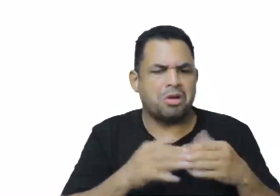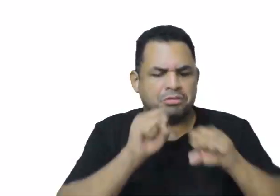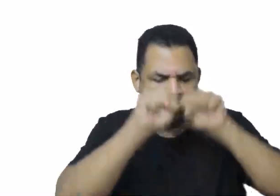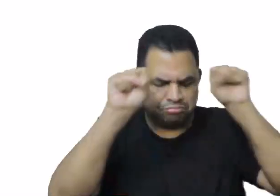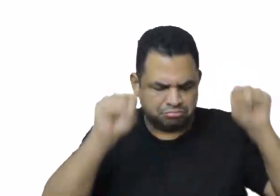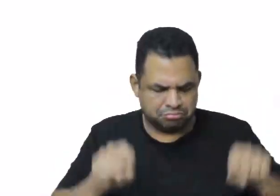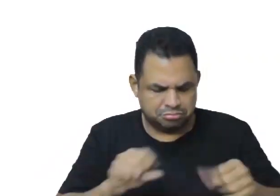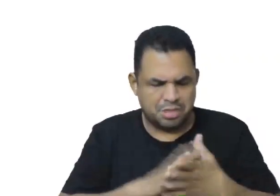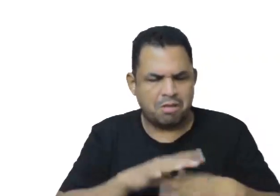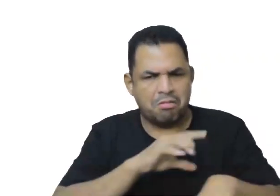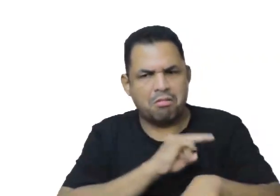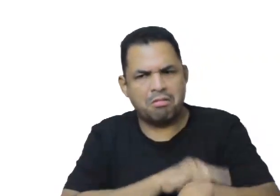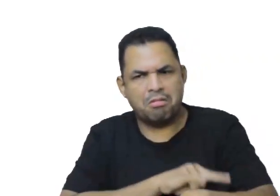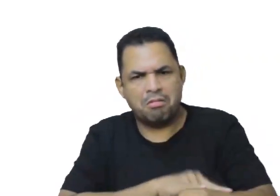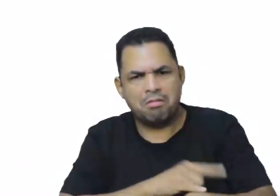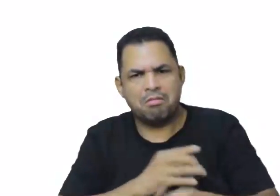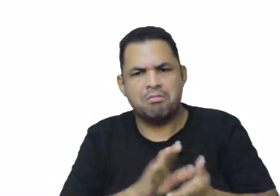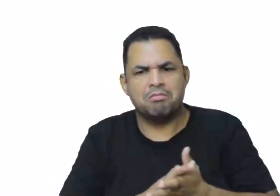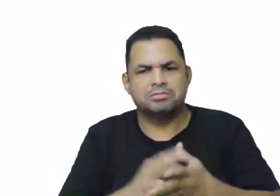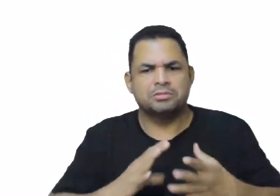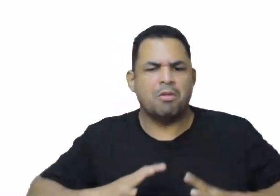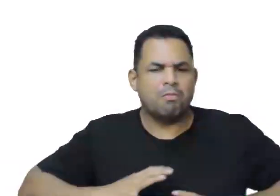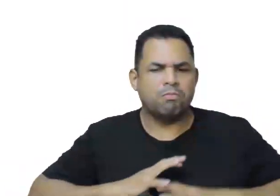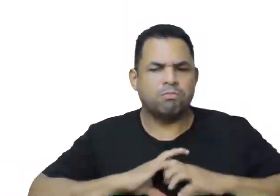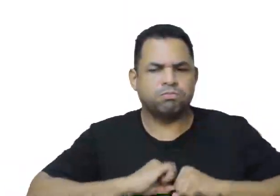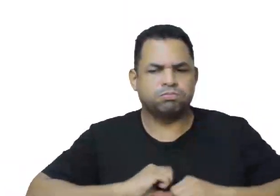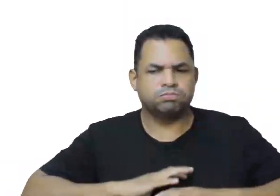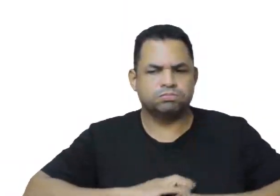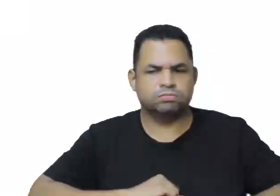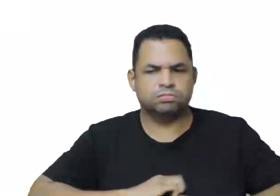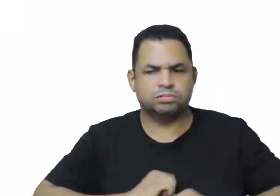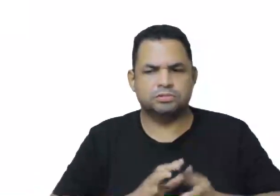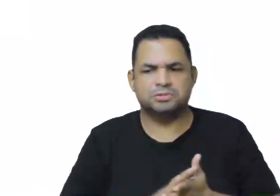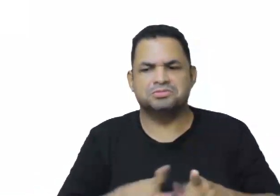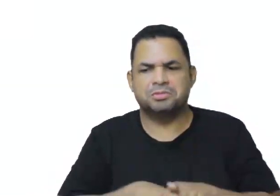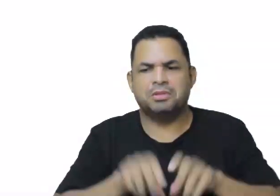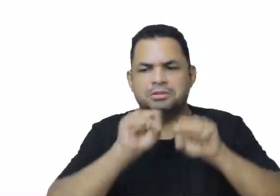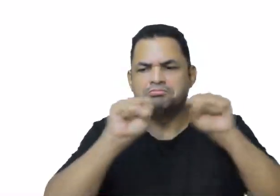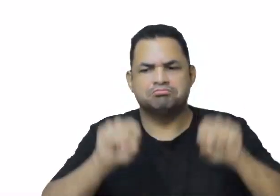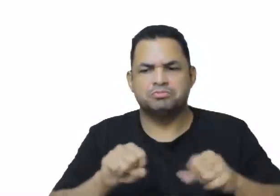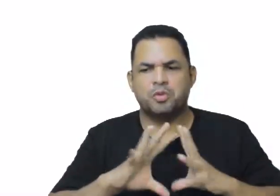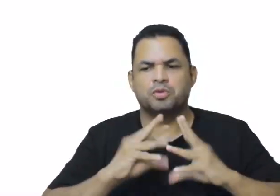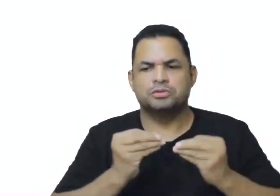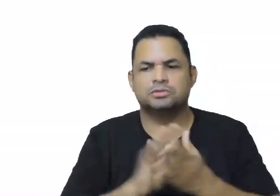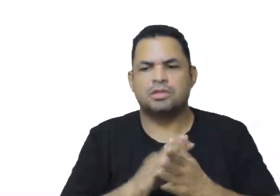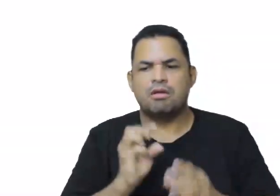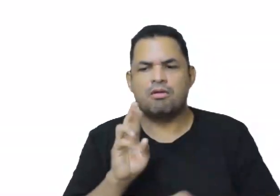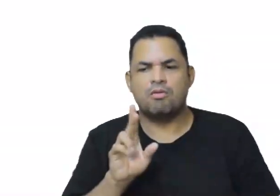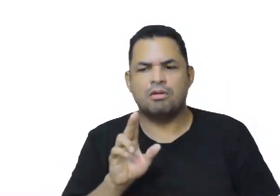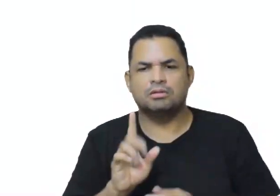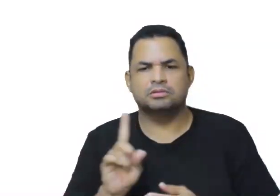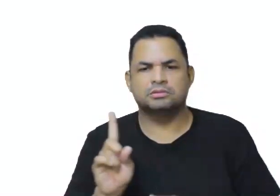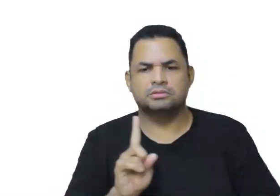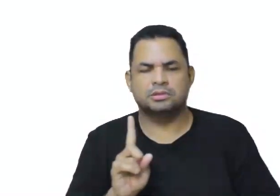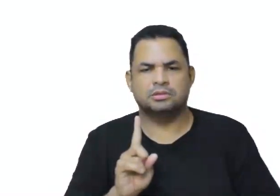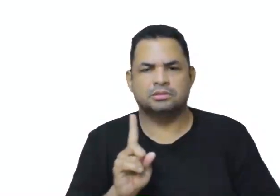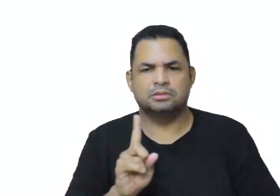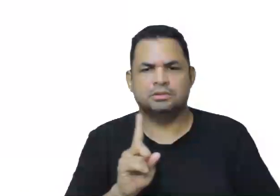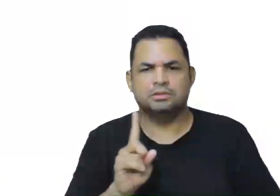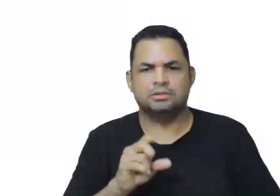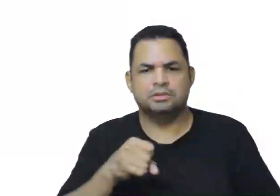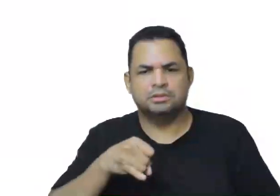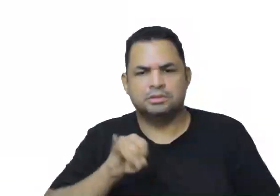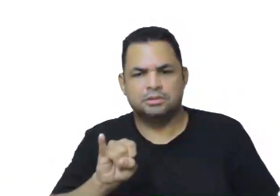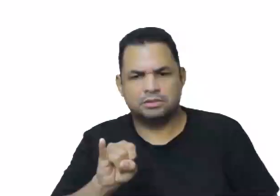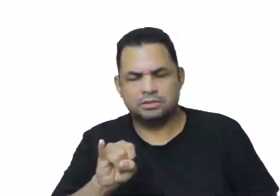sistema urinário, quanto a do sistema digestivo? Será que todas elas são iguais? Não, pessoal. Se